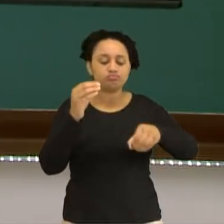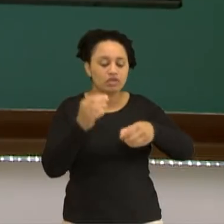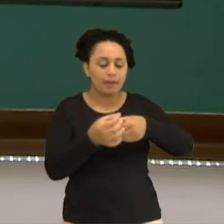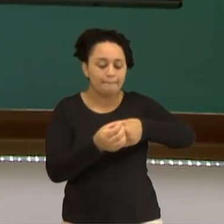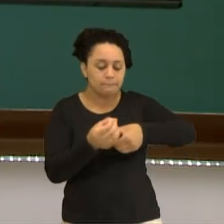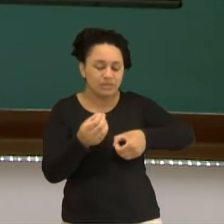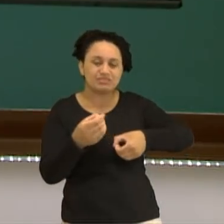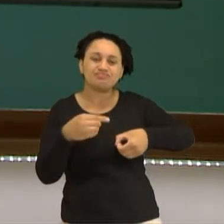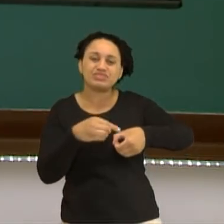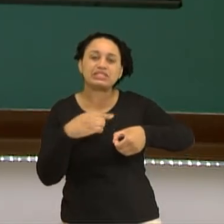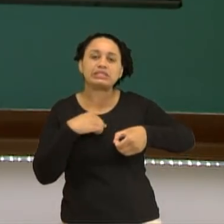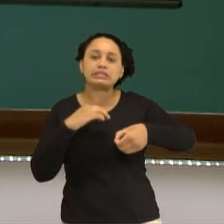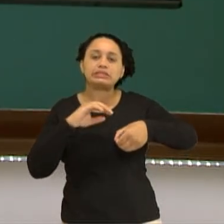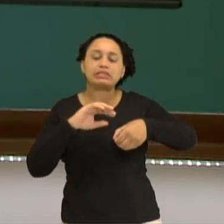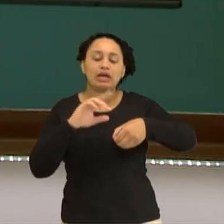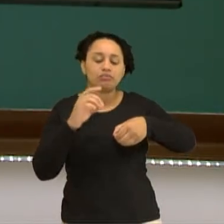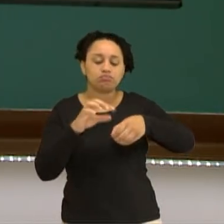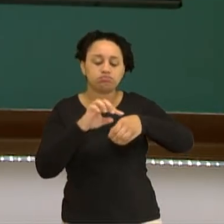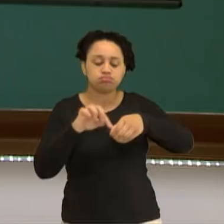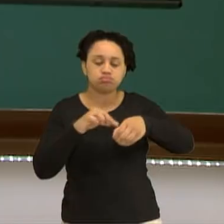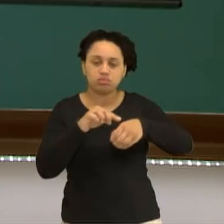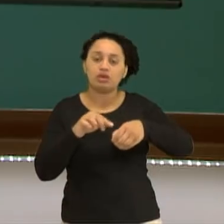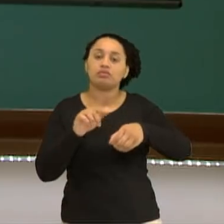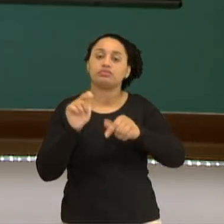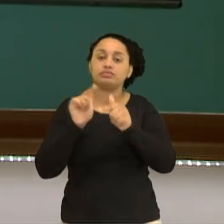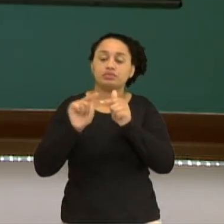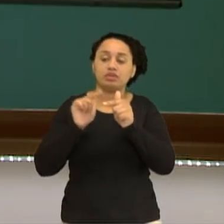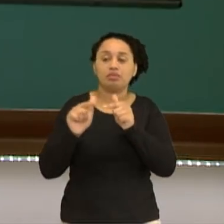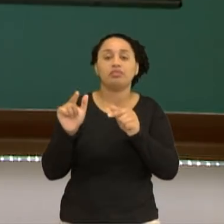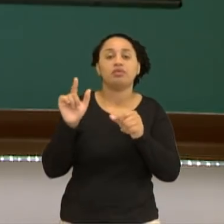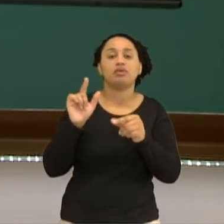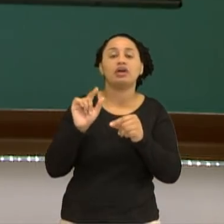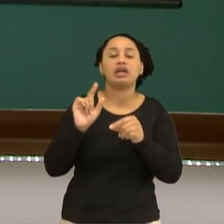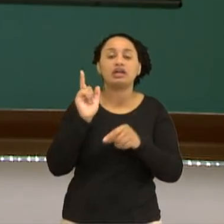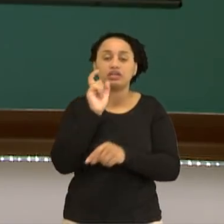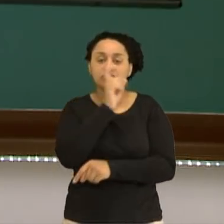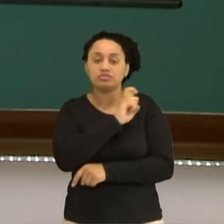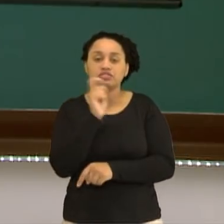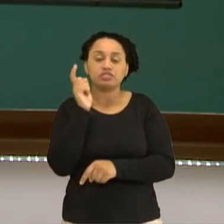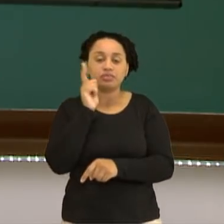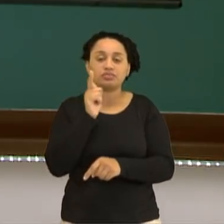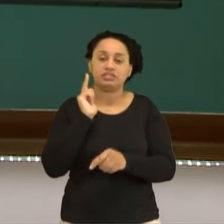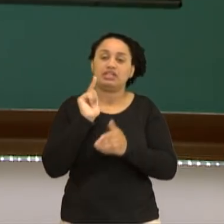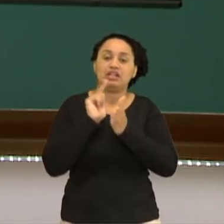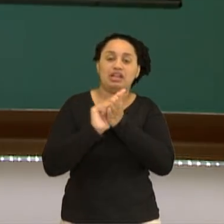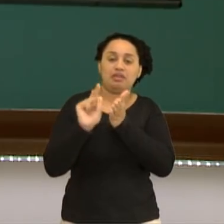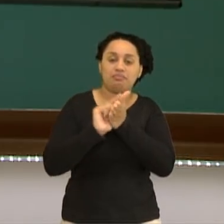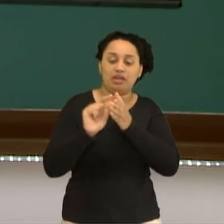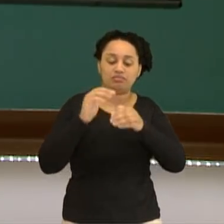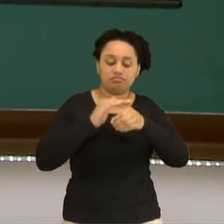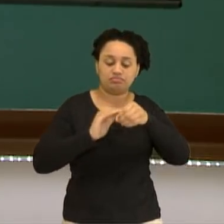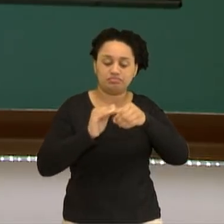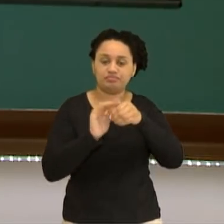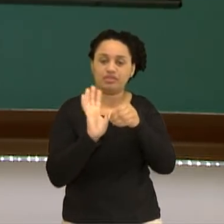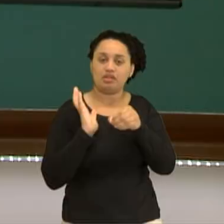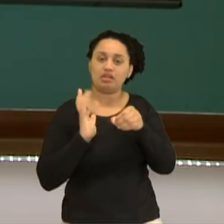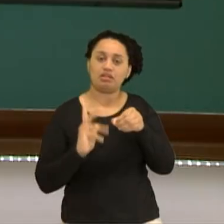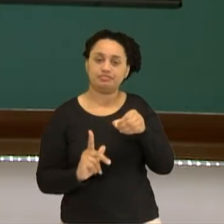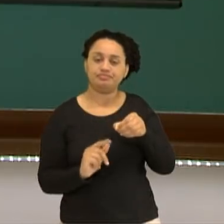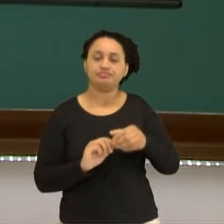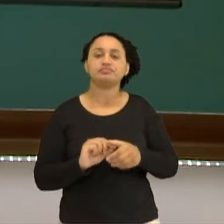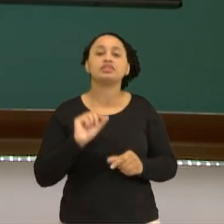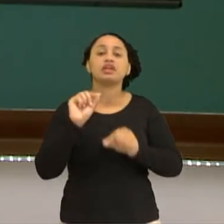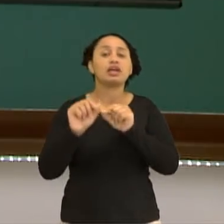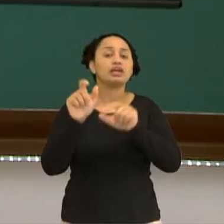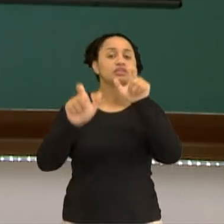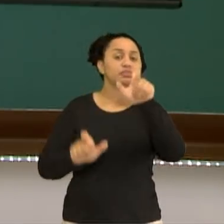dessa dificuldade que o sistema mucociliar encontrou para fazer a higiene brônquica. Quem são as pessoas que têm isso?